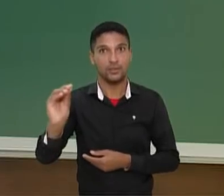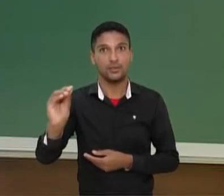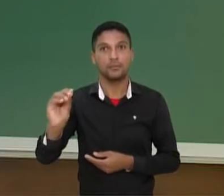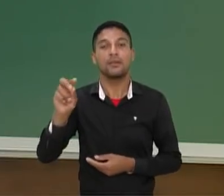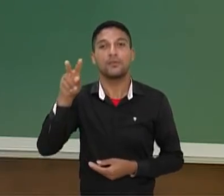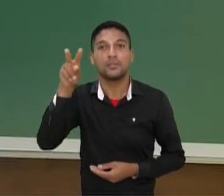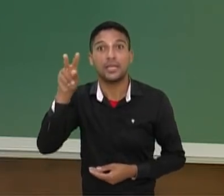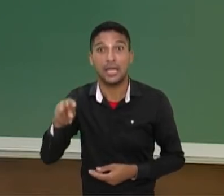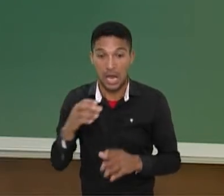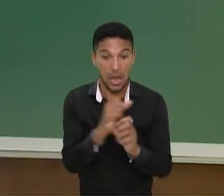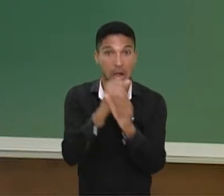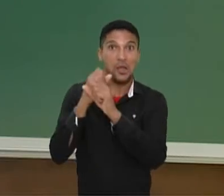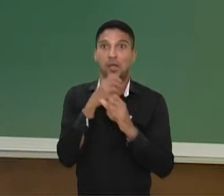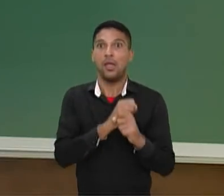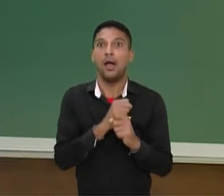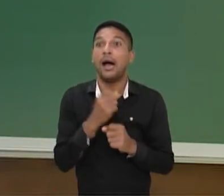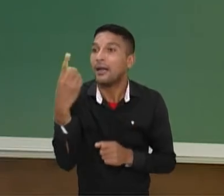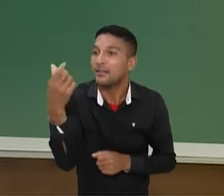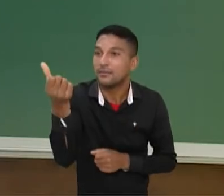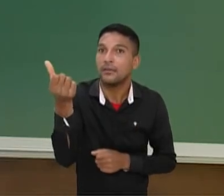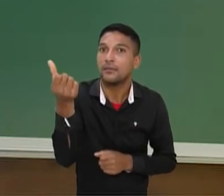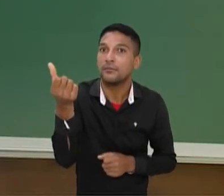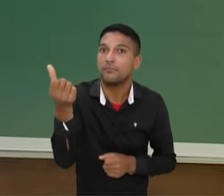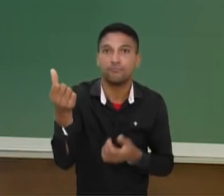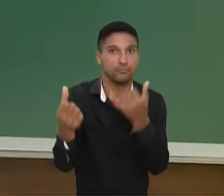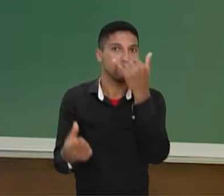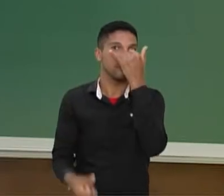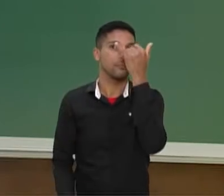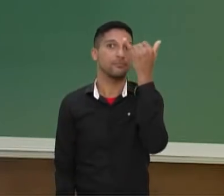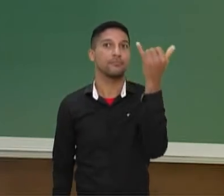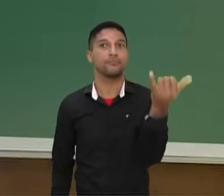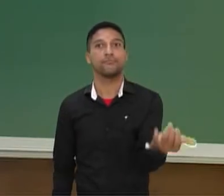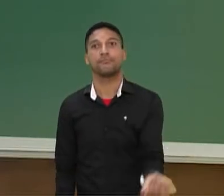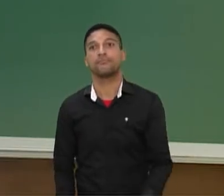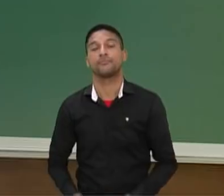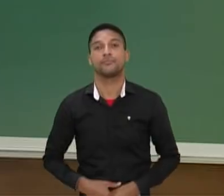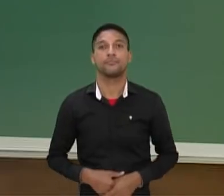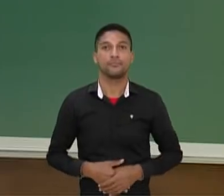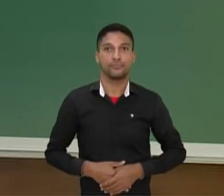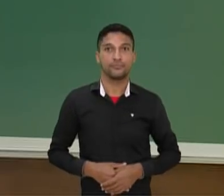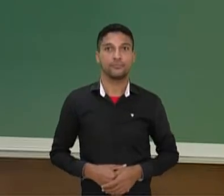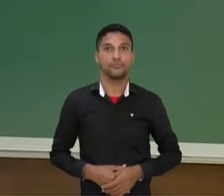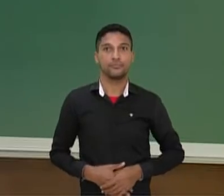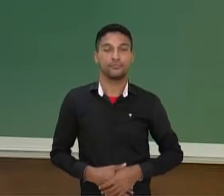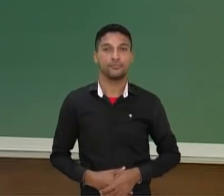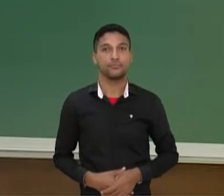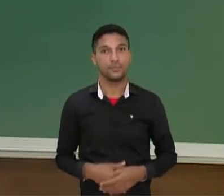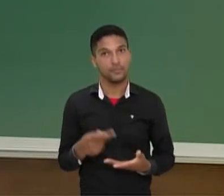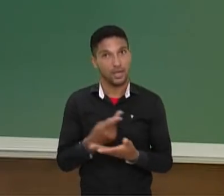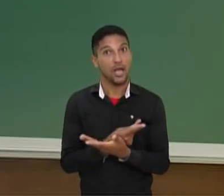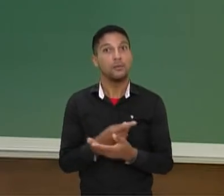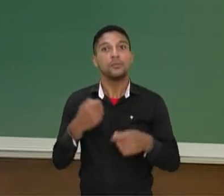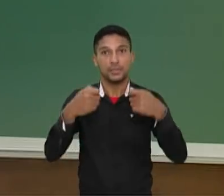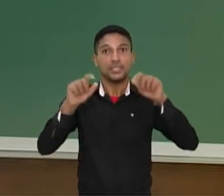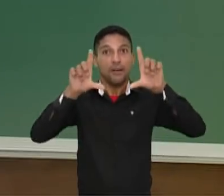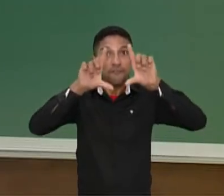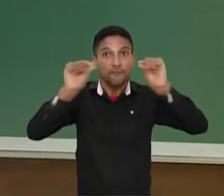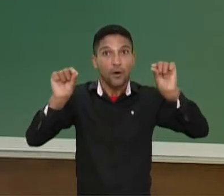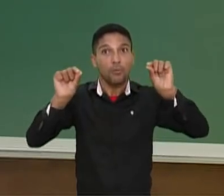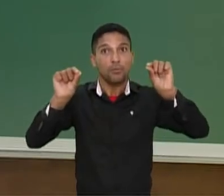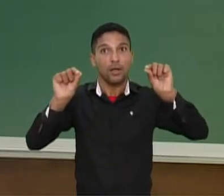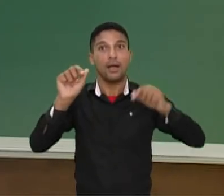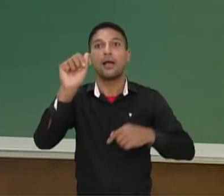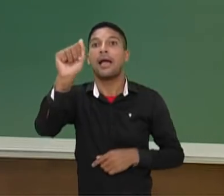lá, ah, somei todo mundo, deu 16. Tenho 16, eu marco lá. E está errado, tá bom? Então, cuidado com isso,